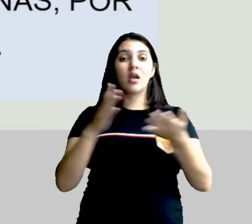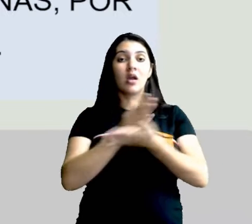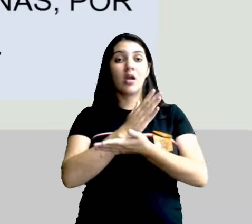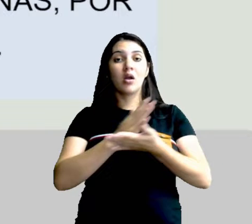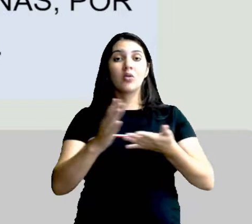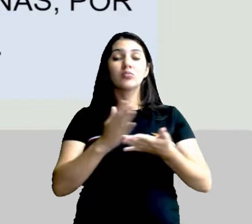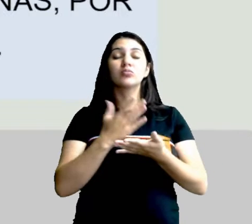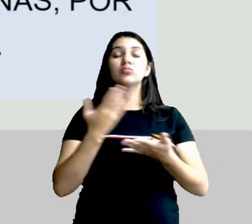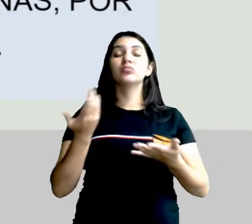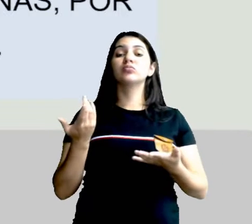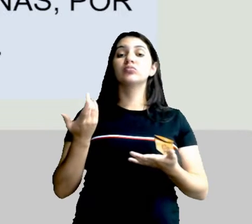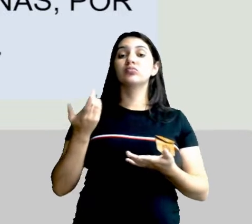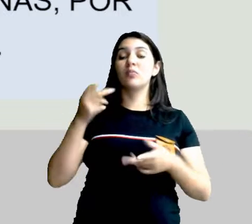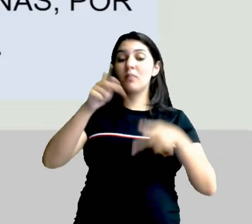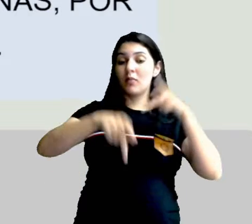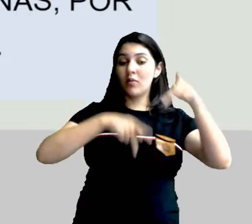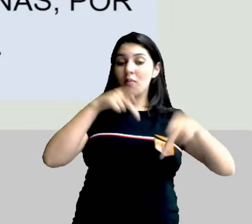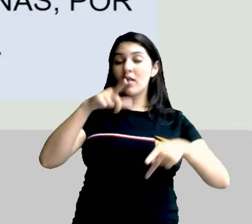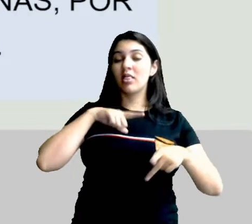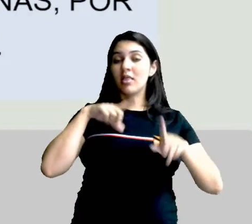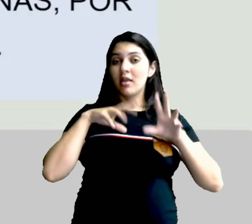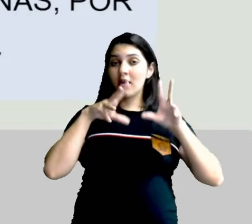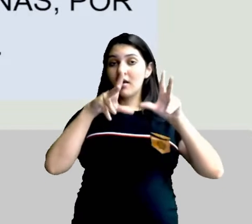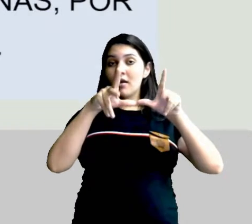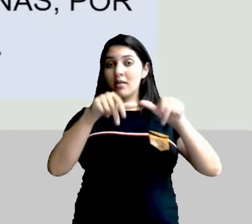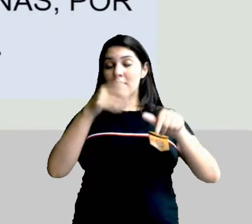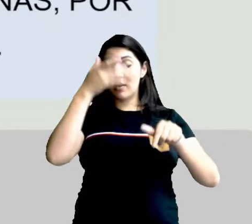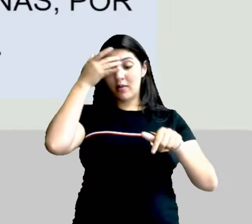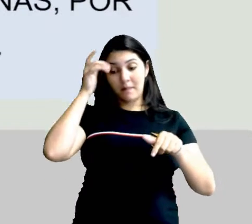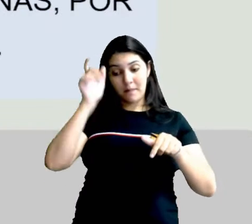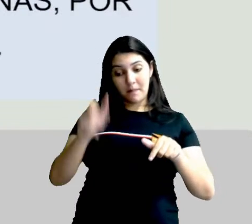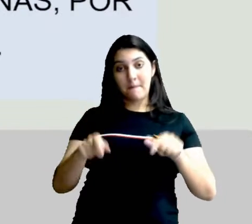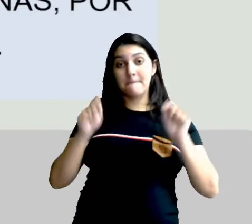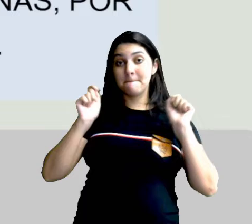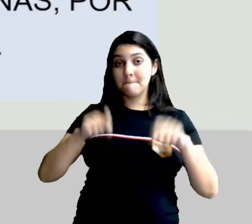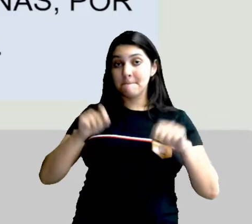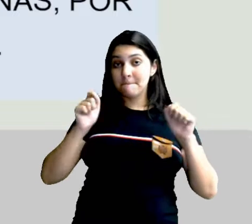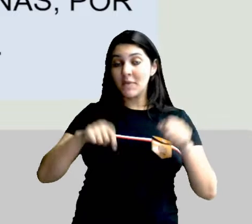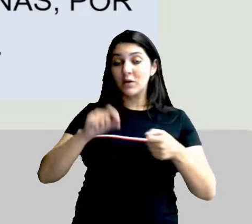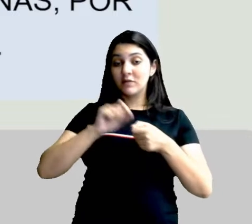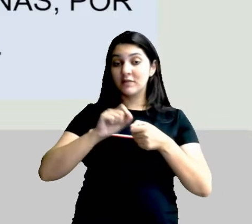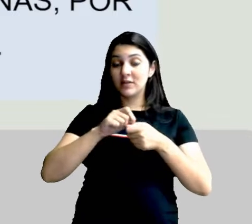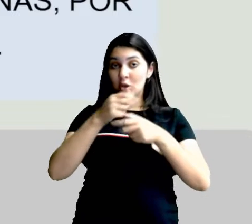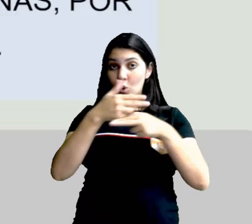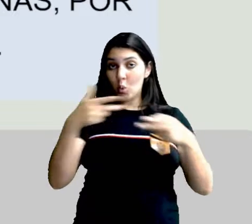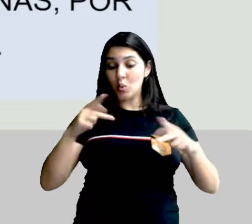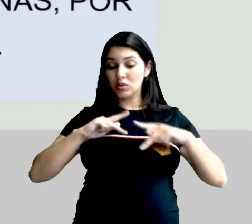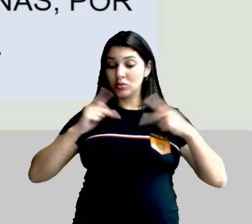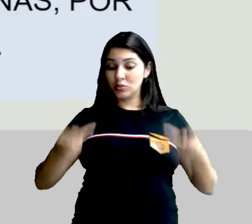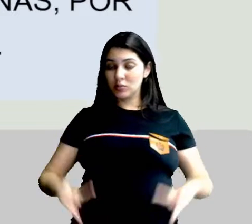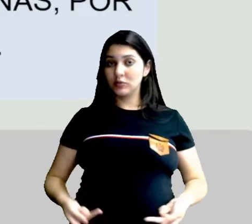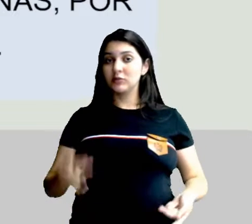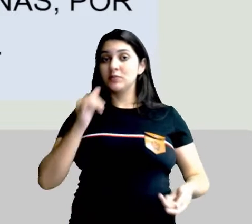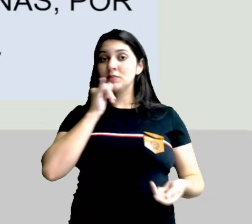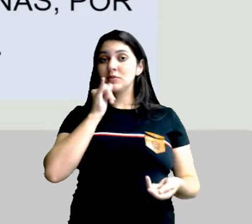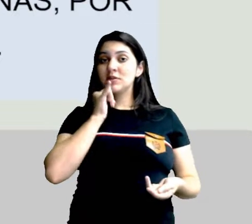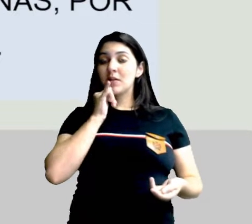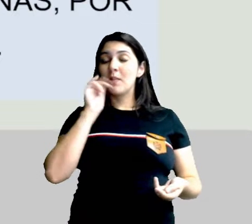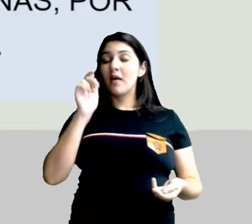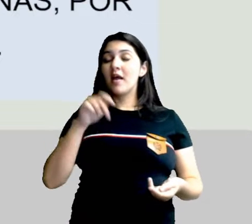têm animais como personagens que podem realizar ações humanas. Então, por exemplo, a gente tem aí